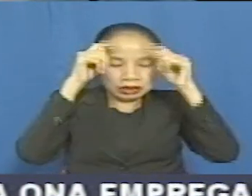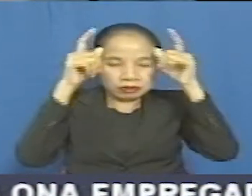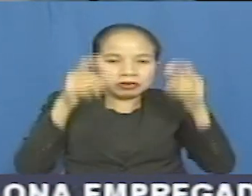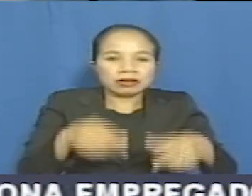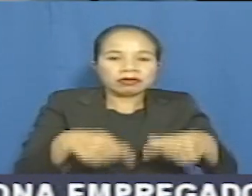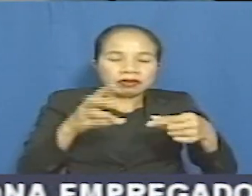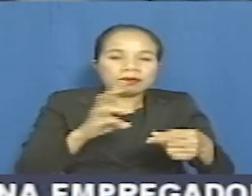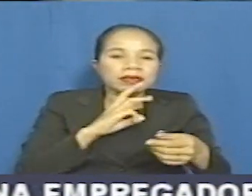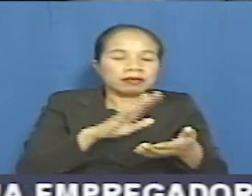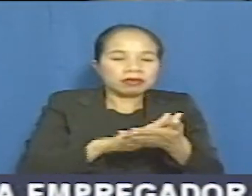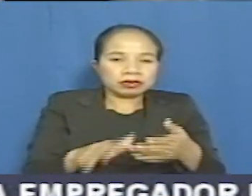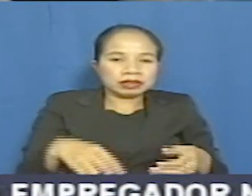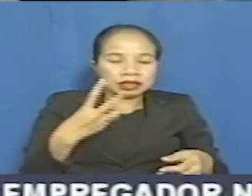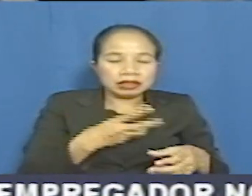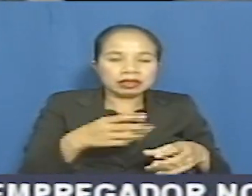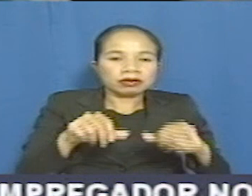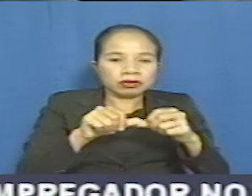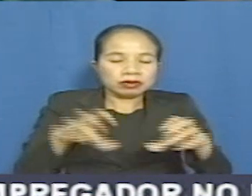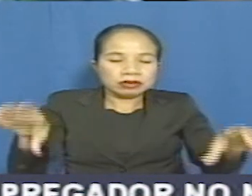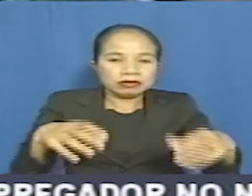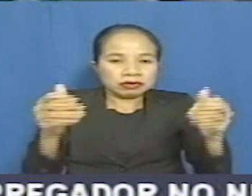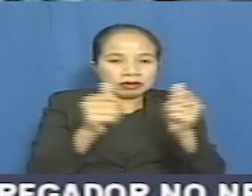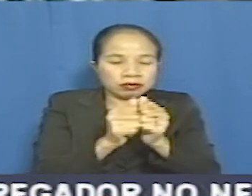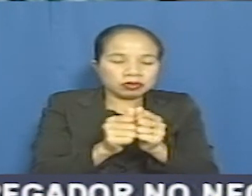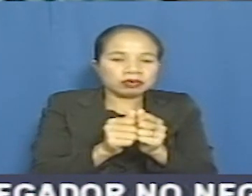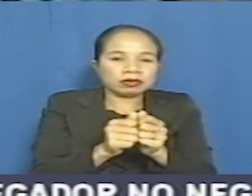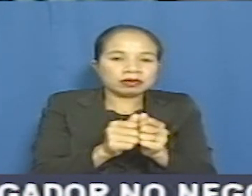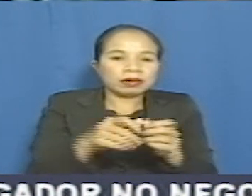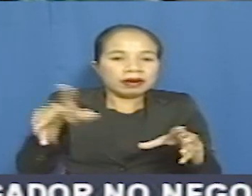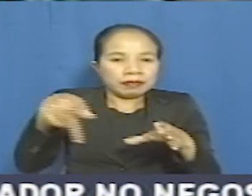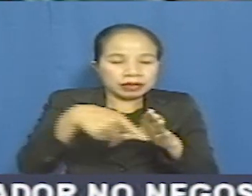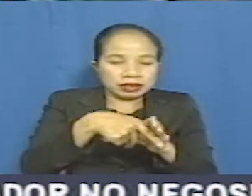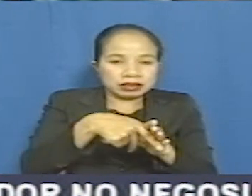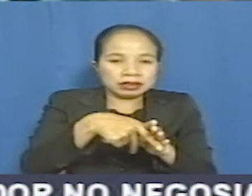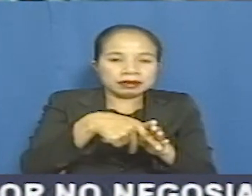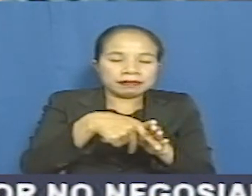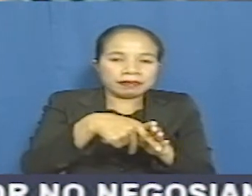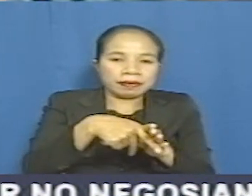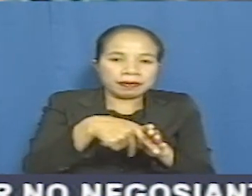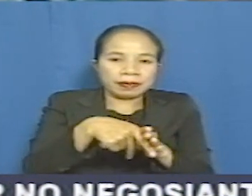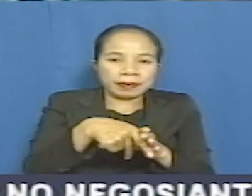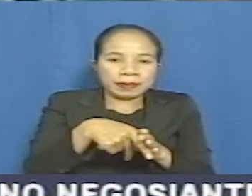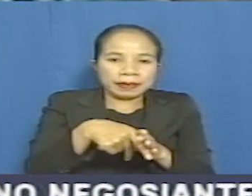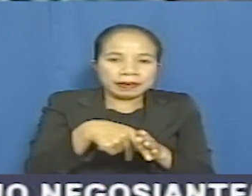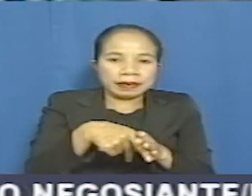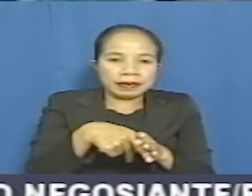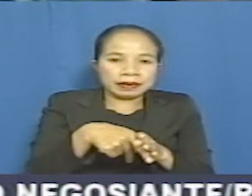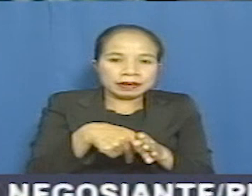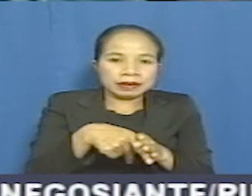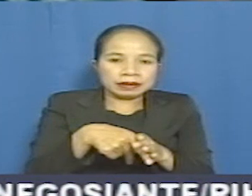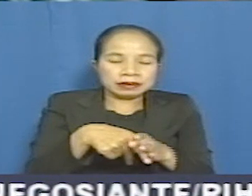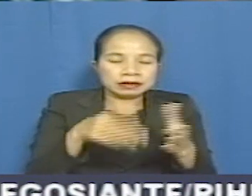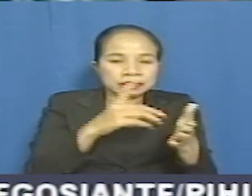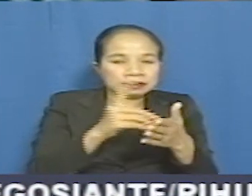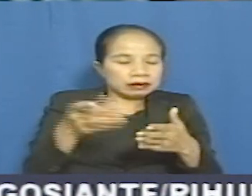Ita se continua serviço Hamatukli Husi programa participa. Participa a Semana Rua Liuba,